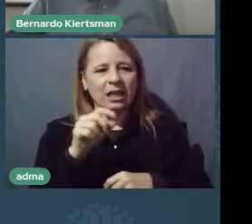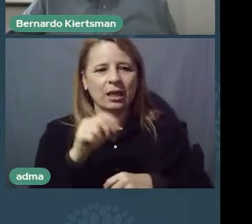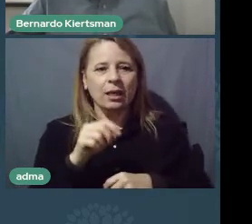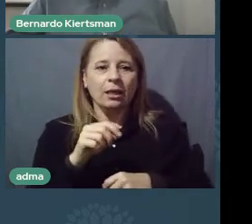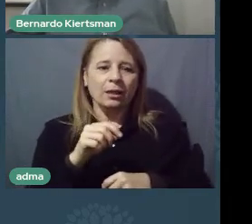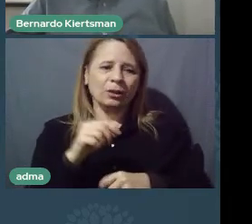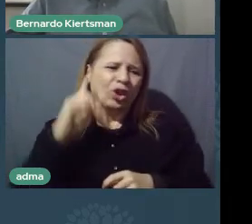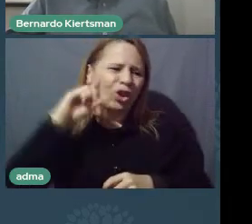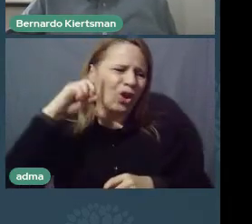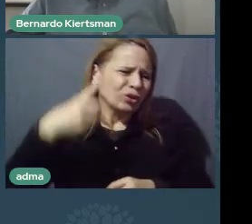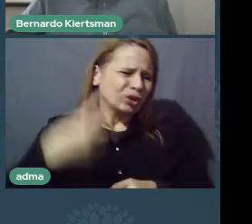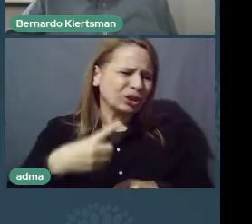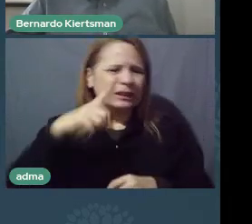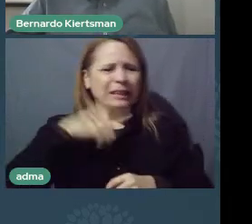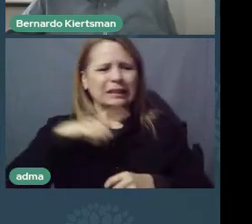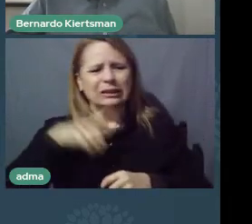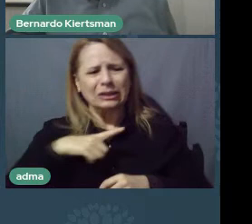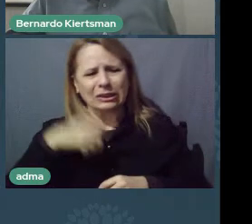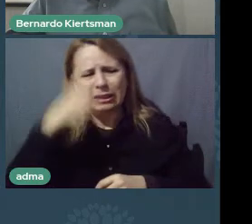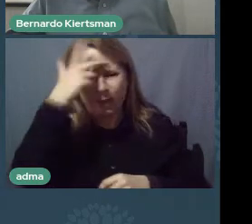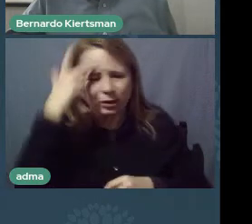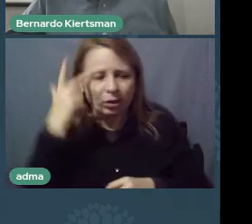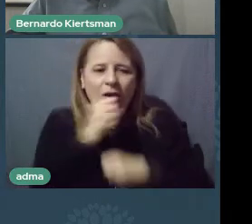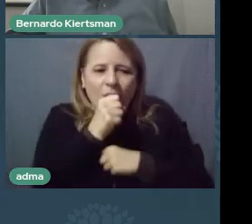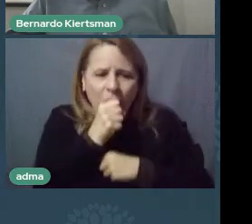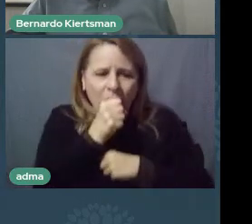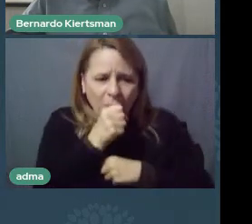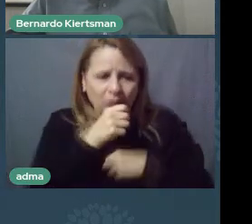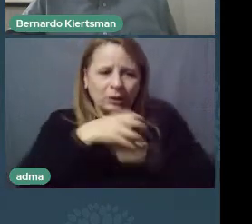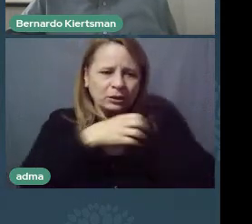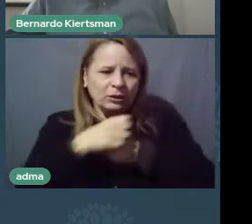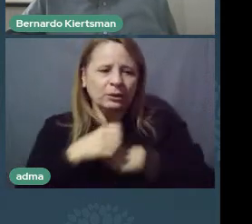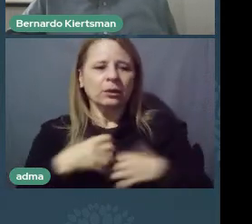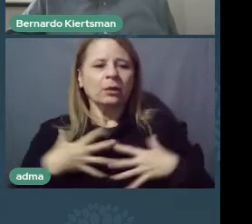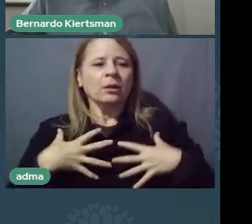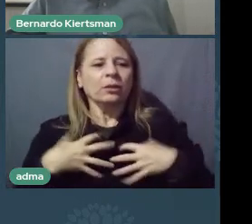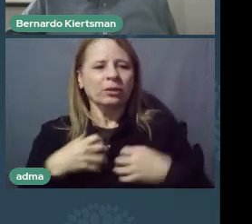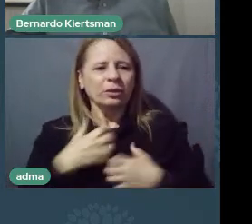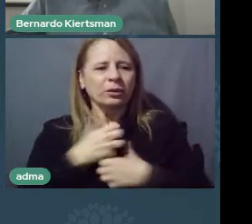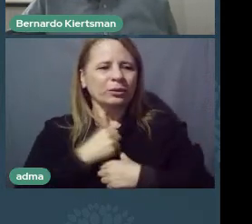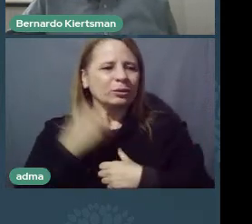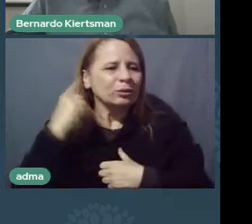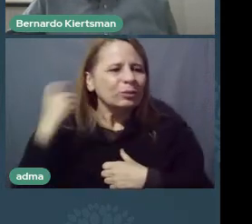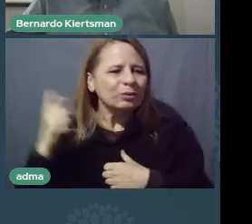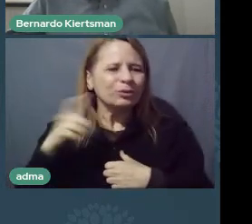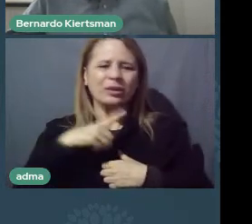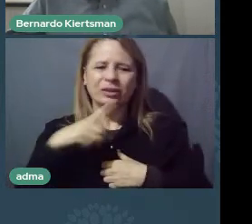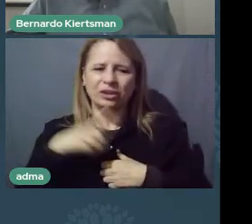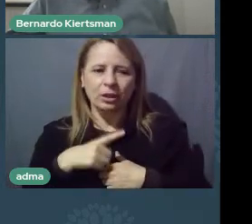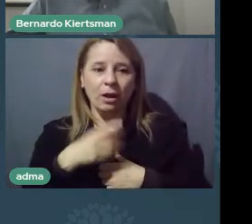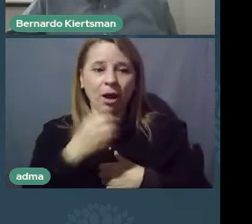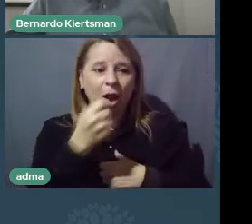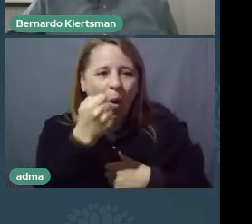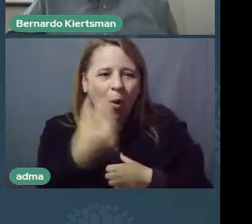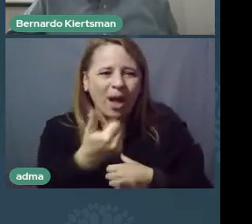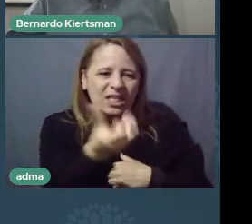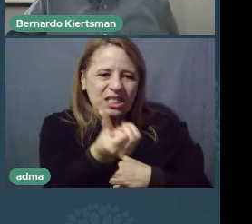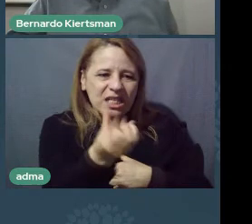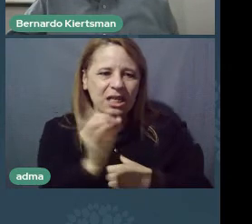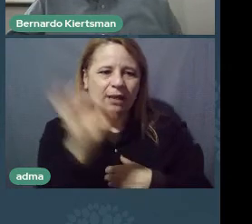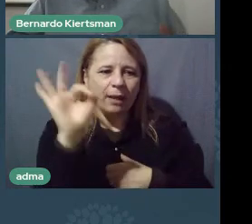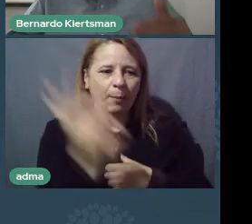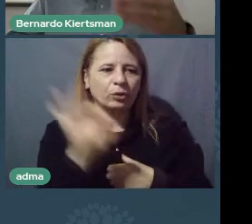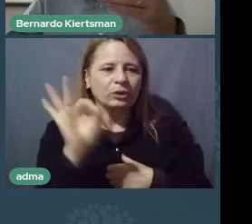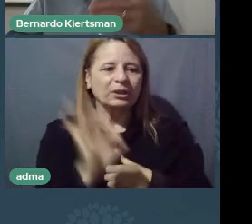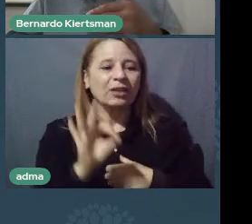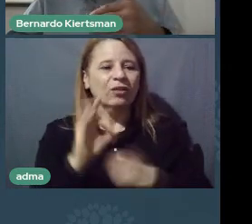todo dia, mais da metade tinham sintomatologia noturna, quase 60% das crianças faltando